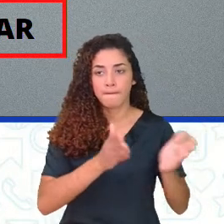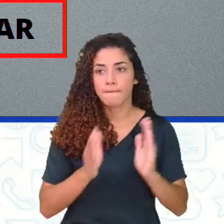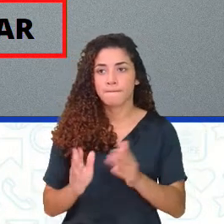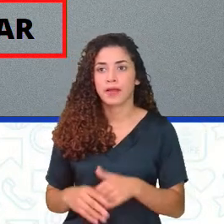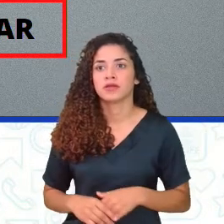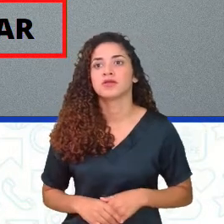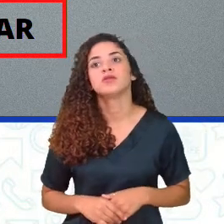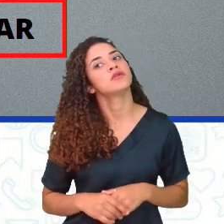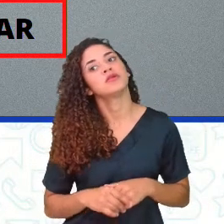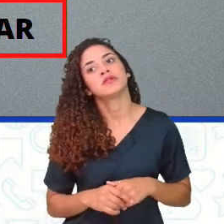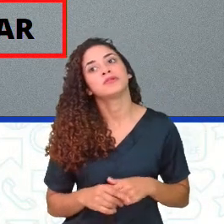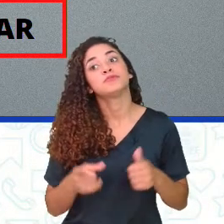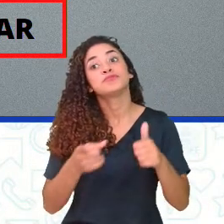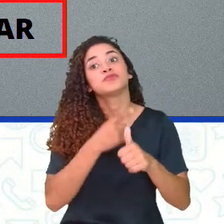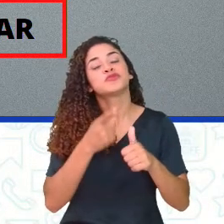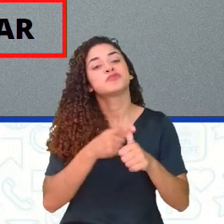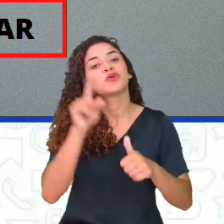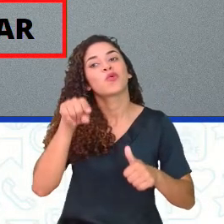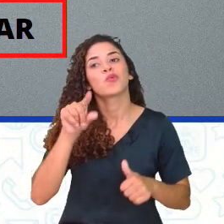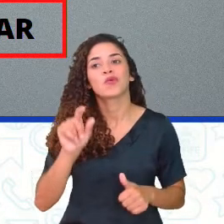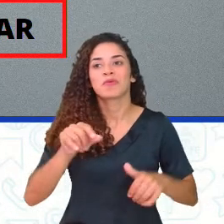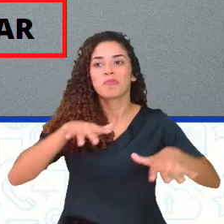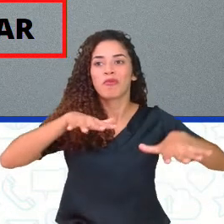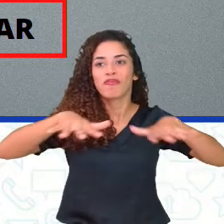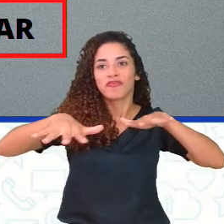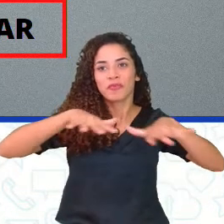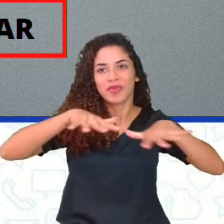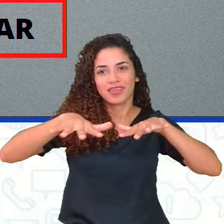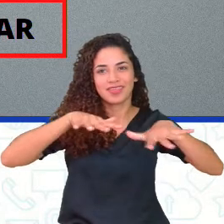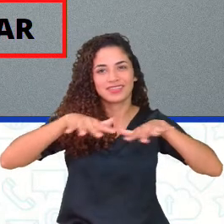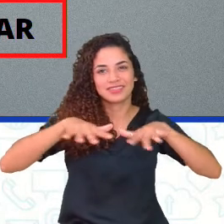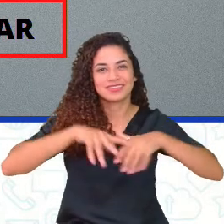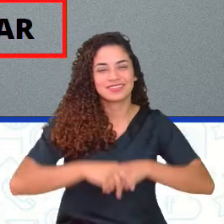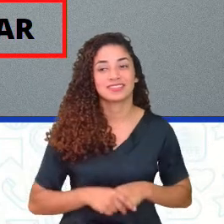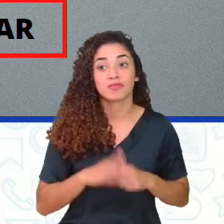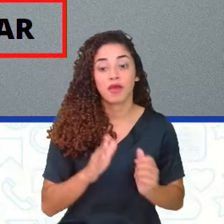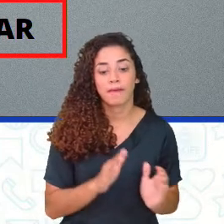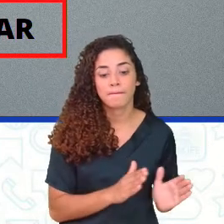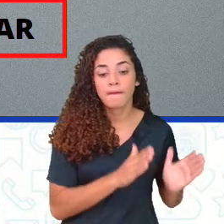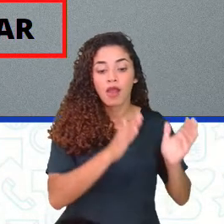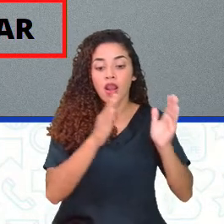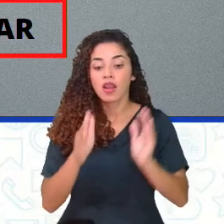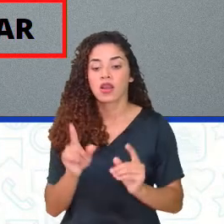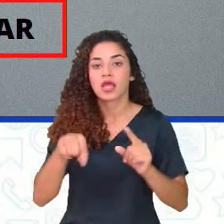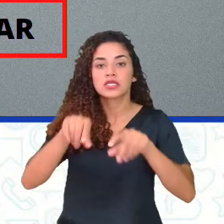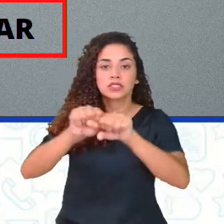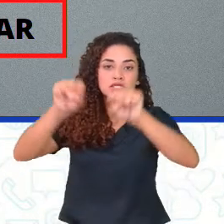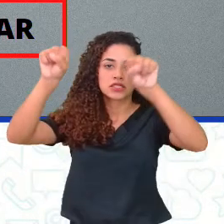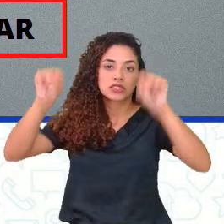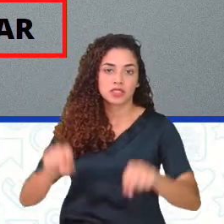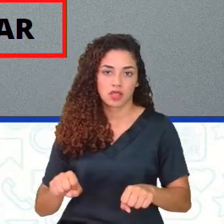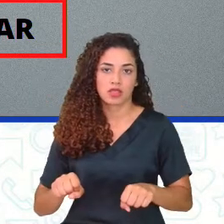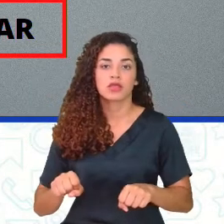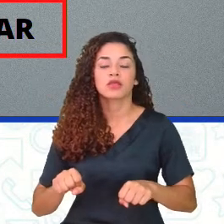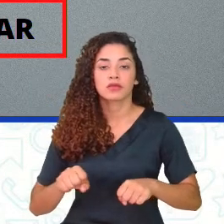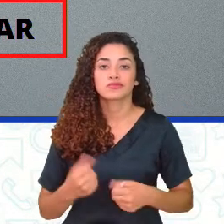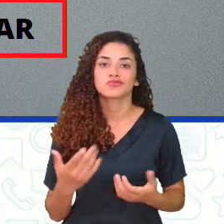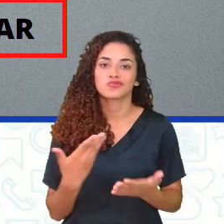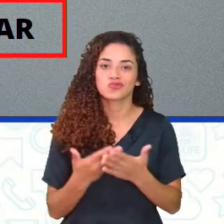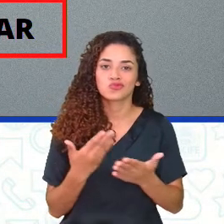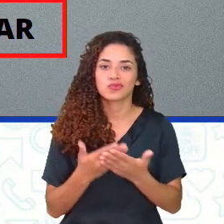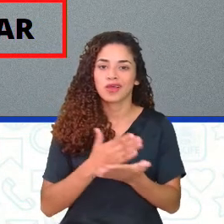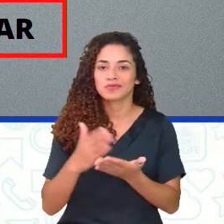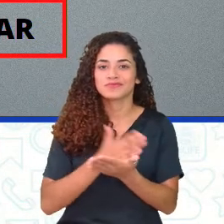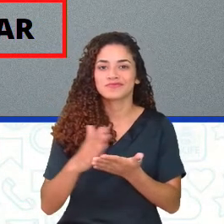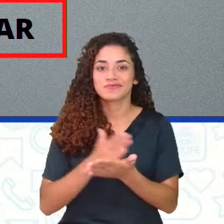colocando primeiro essa questão desse movimento, né? Mas ao lado eu estou falando de sistemas. Nós vamos estudar alguns sistemas.